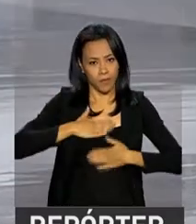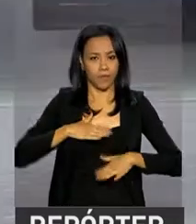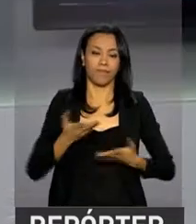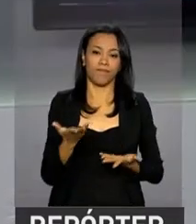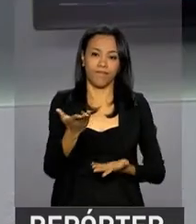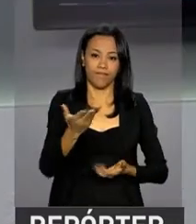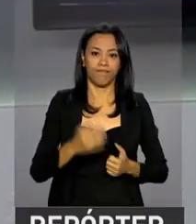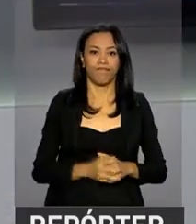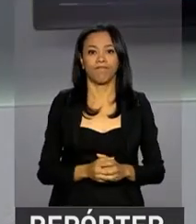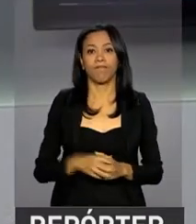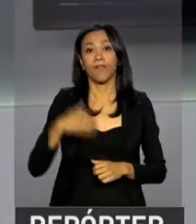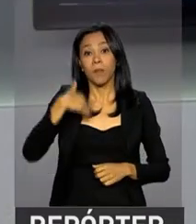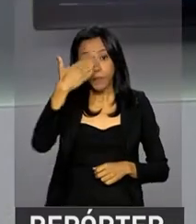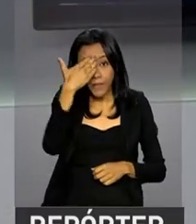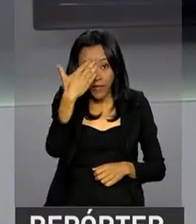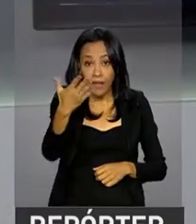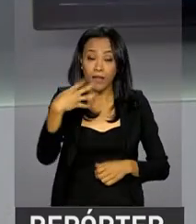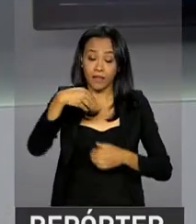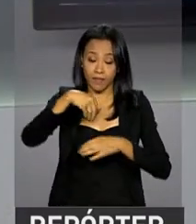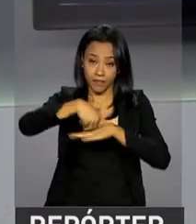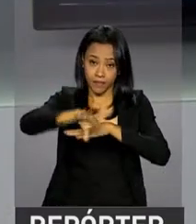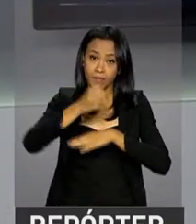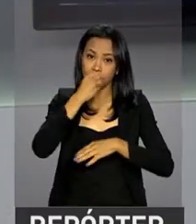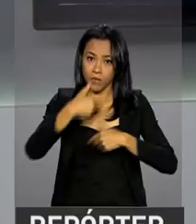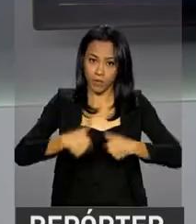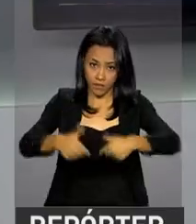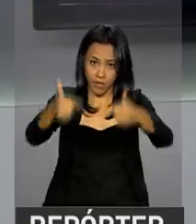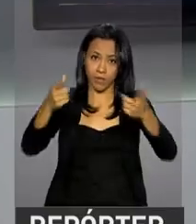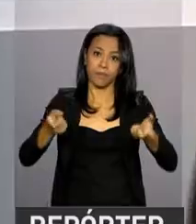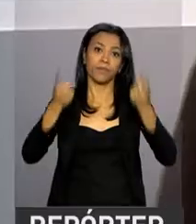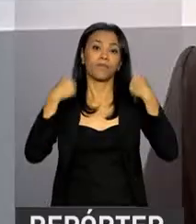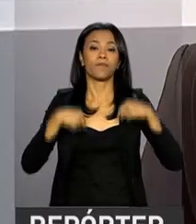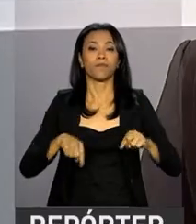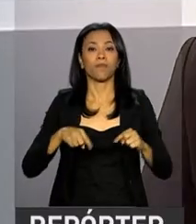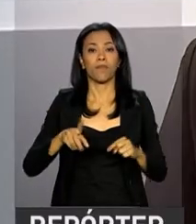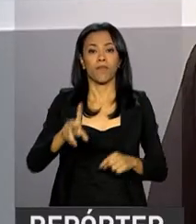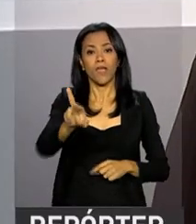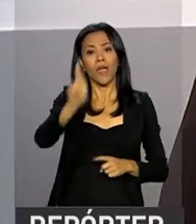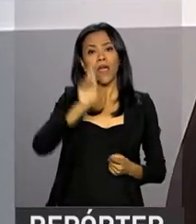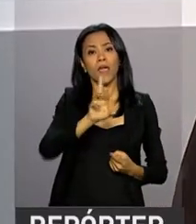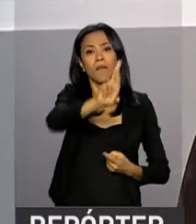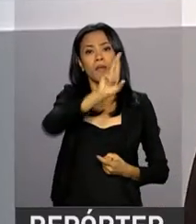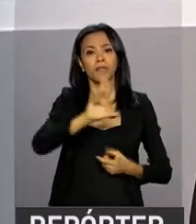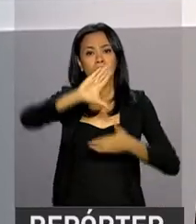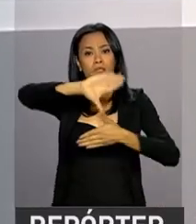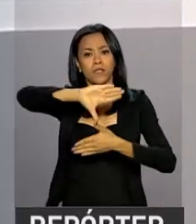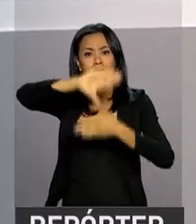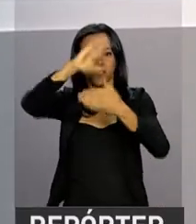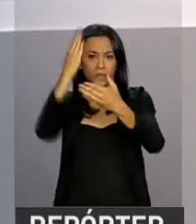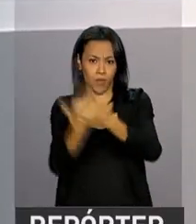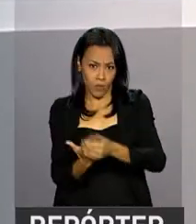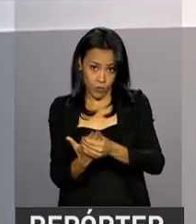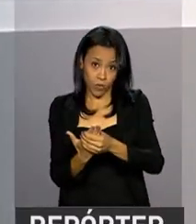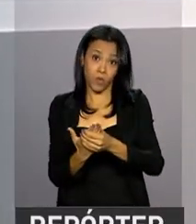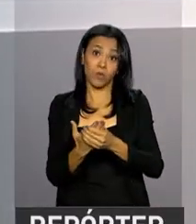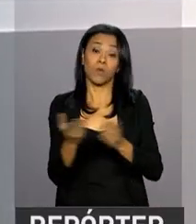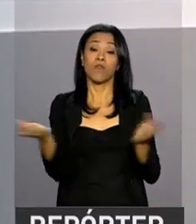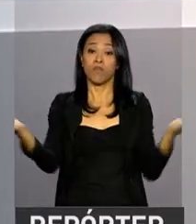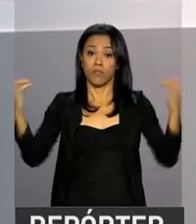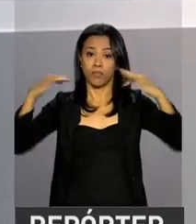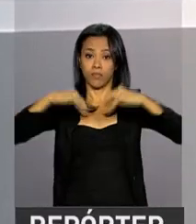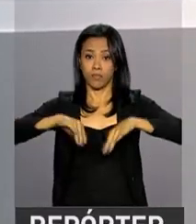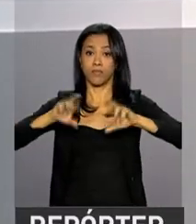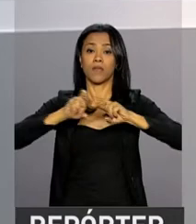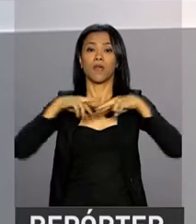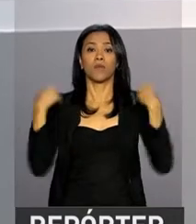contigo obrigada nem pelas informações vão trabalhar pra você representantes de países do mercosul se reunirão em